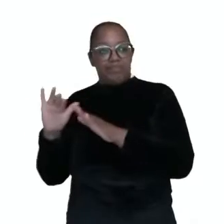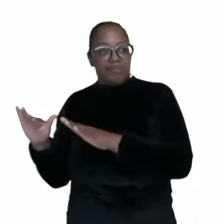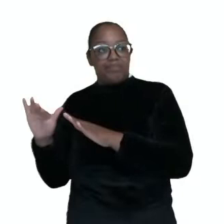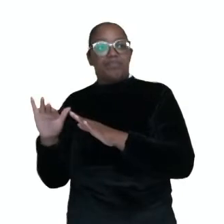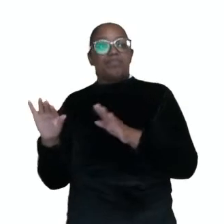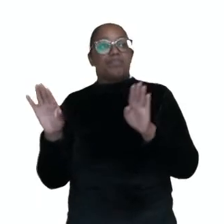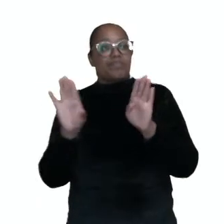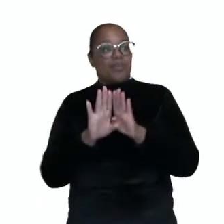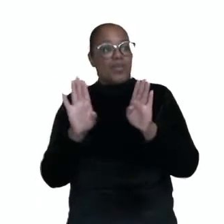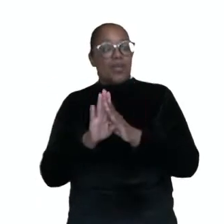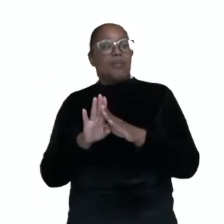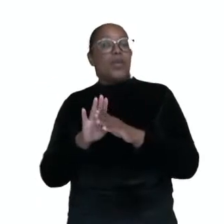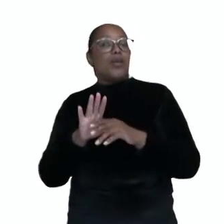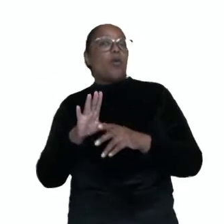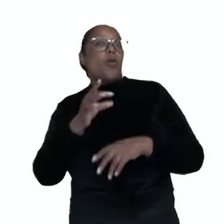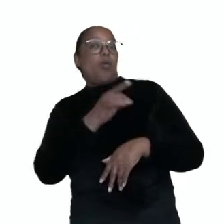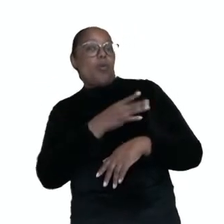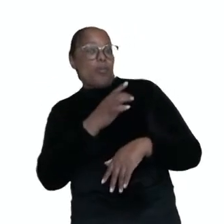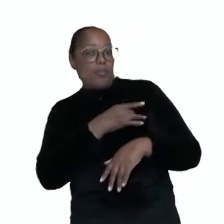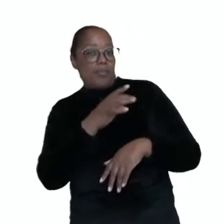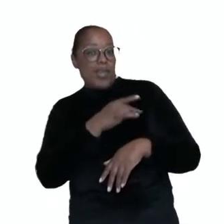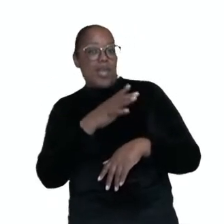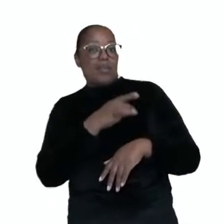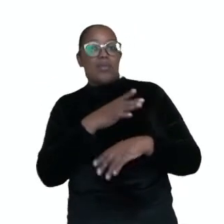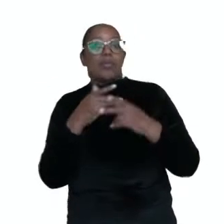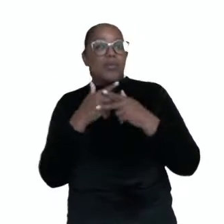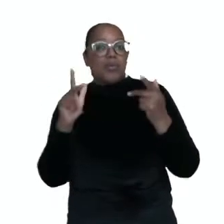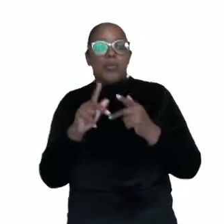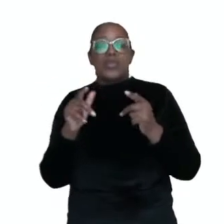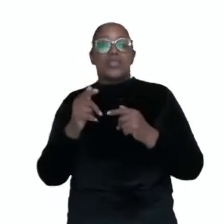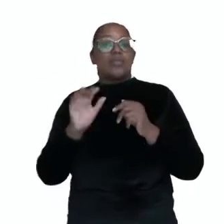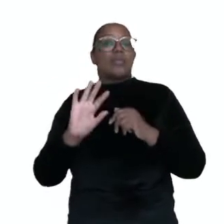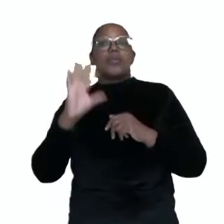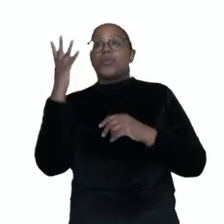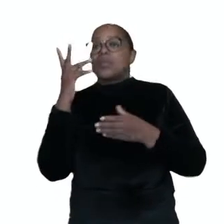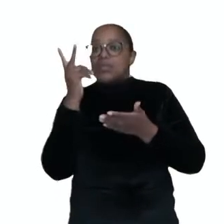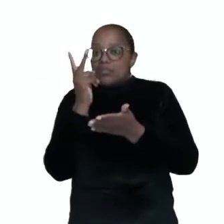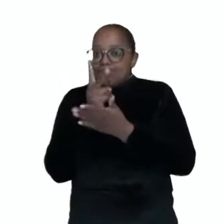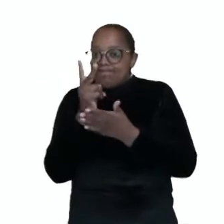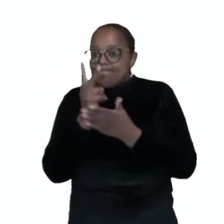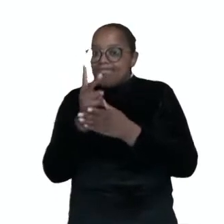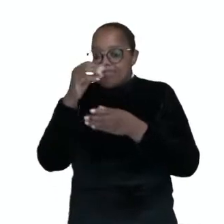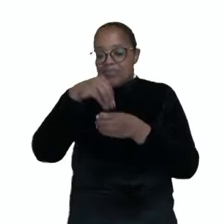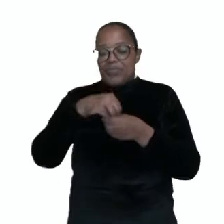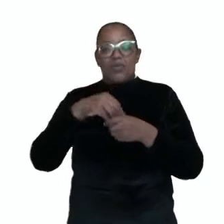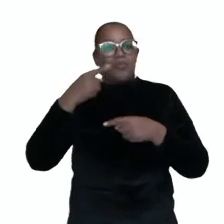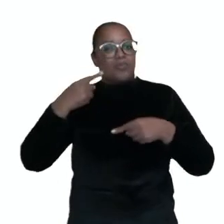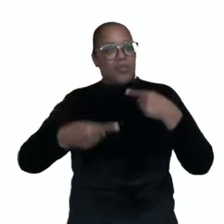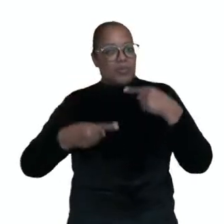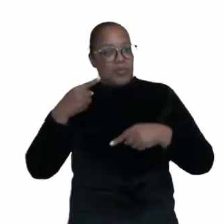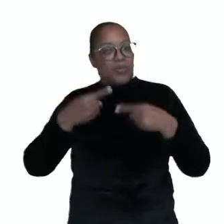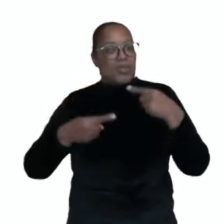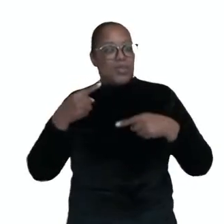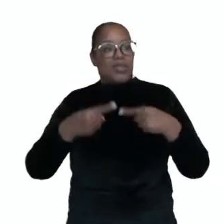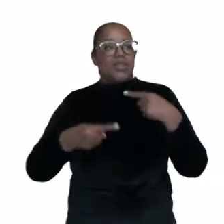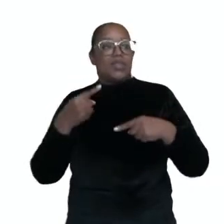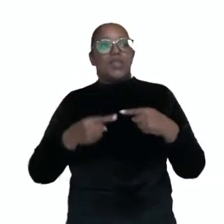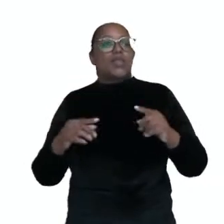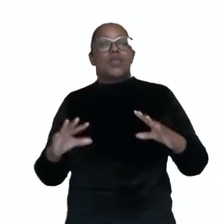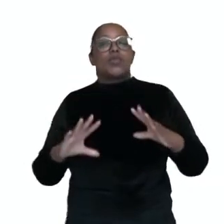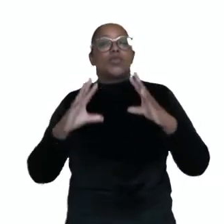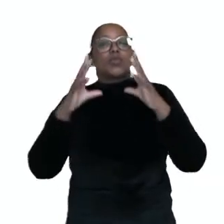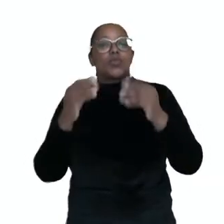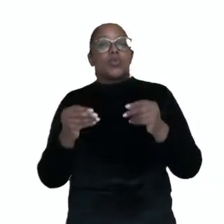Então, o terror é compreendido como meio de realização do projeto político totalitário. Todos estão